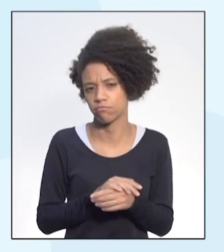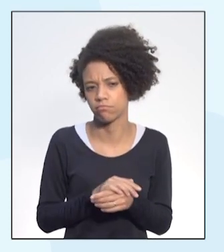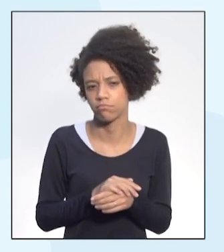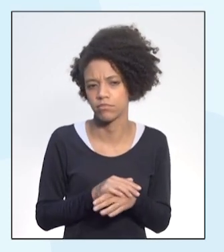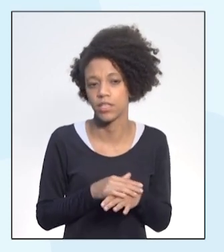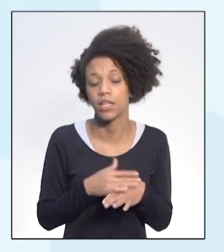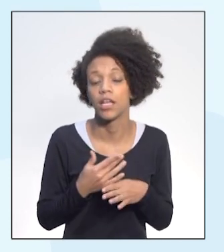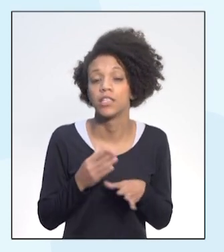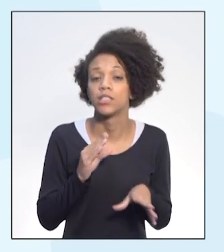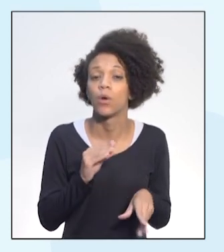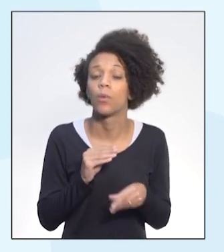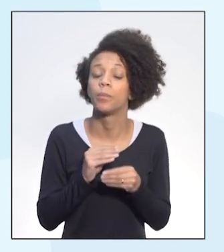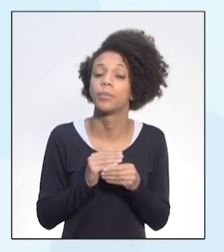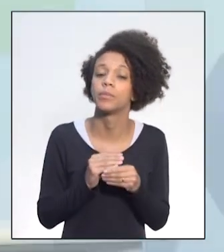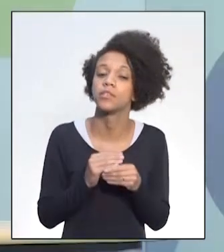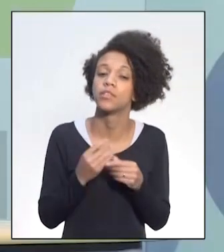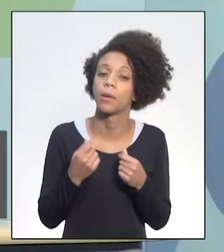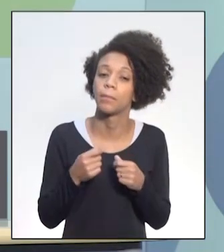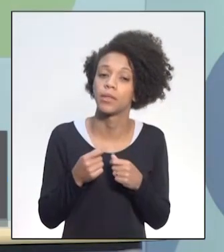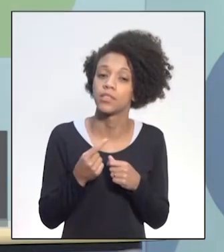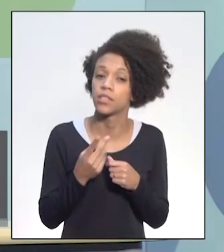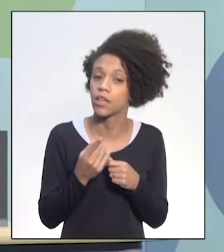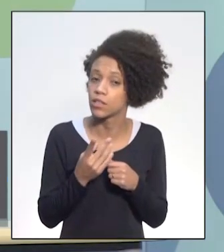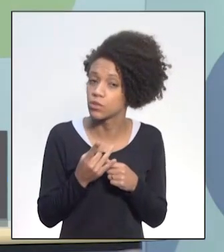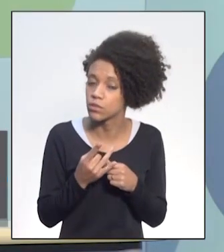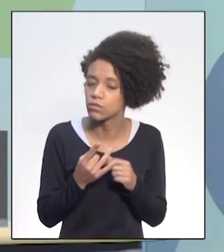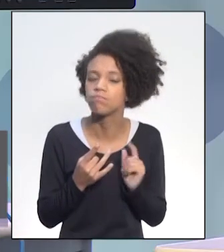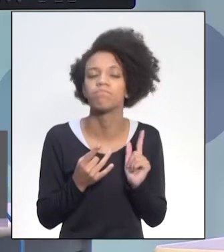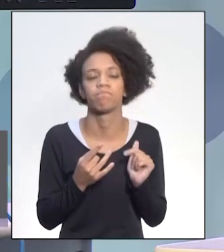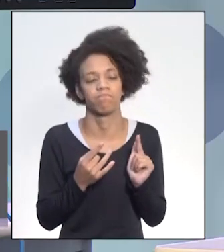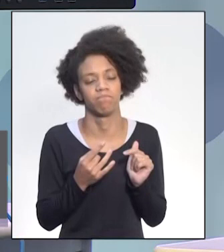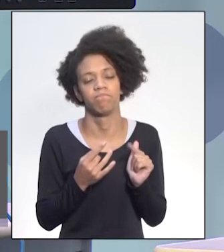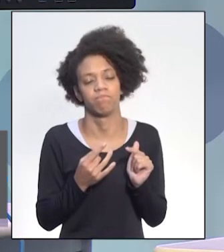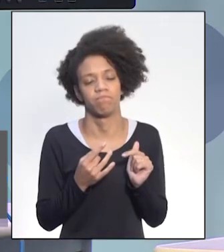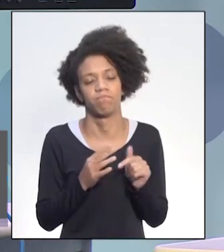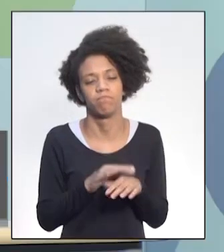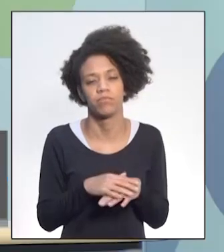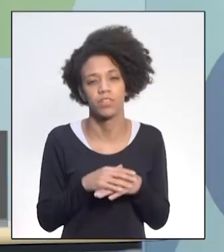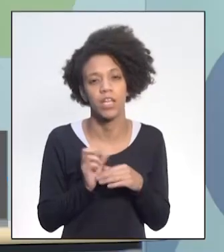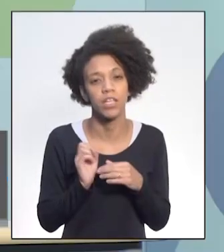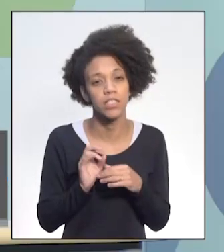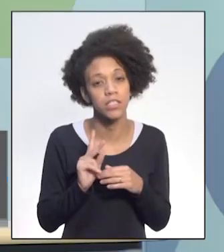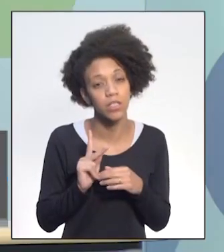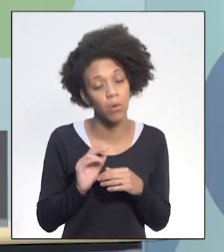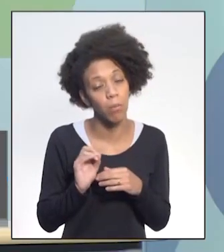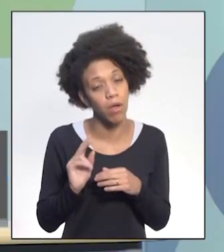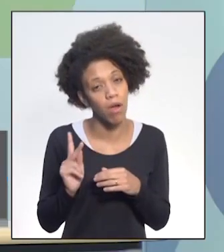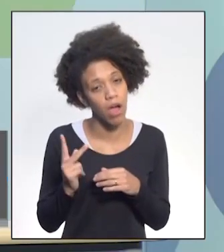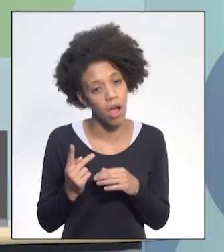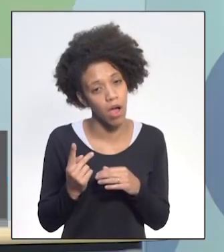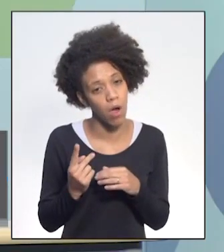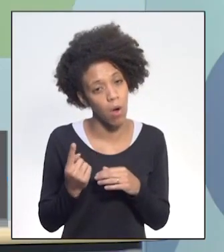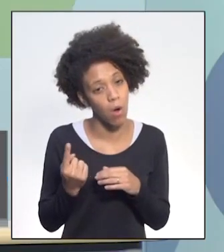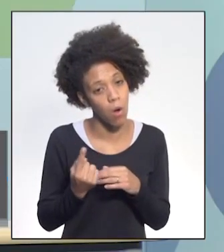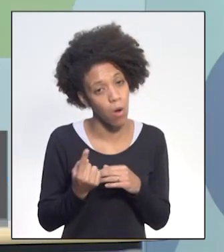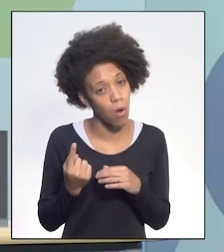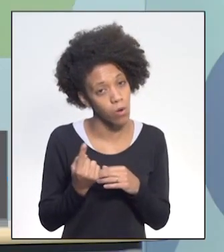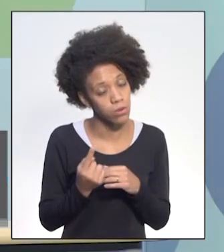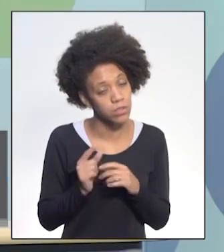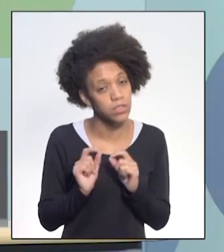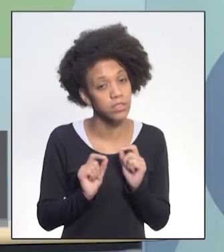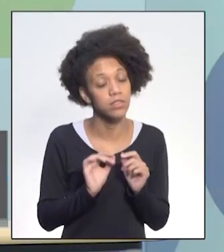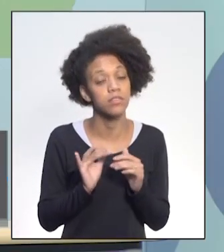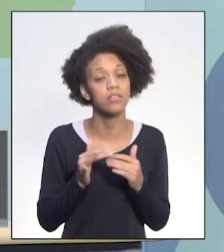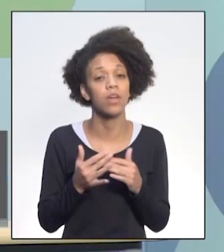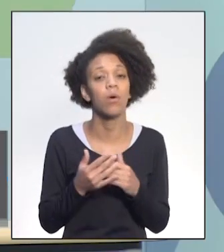são complementares e tem que dar 14, não é isso? Exatamente. Então, eu não... Se o pOH é 11, o